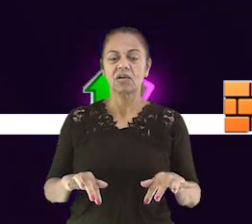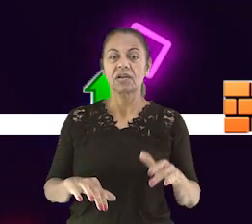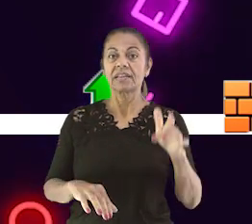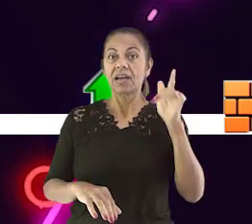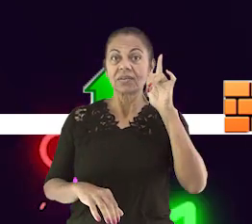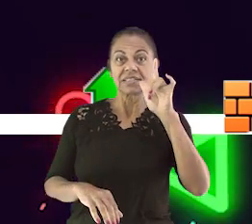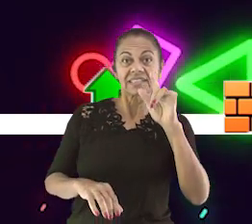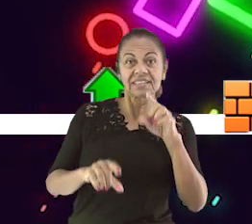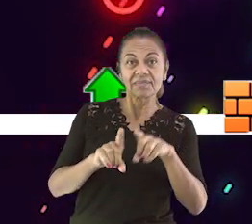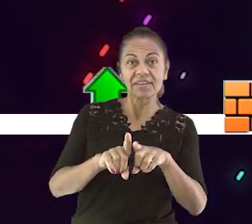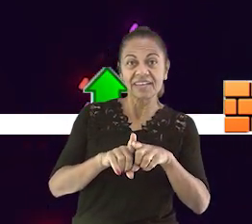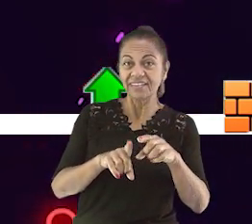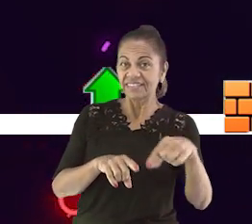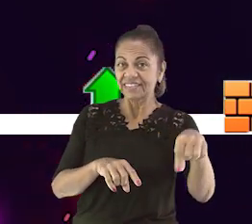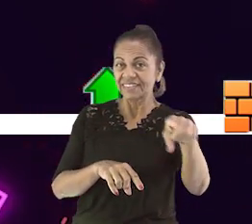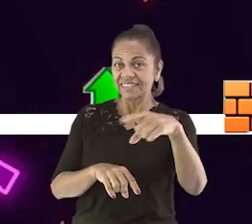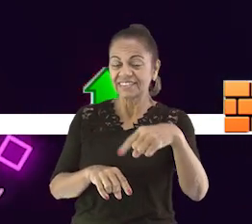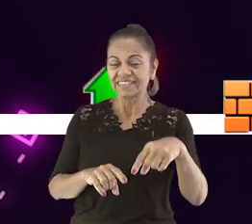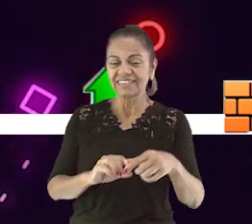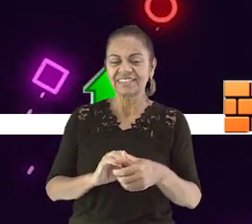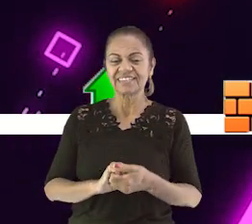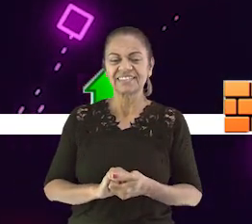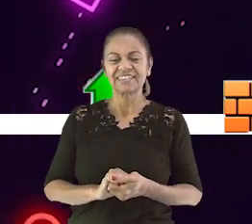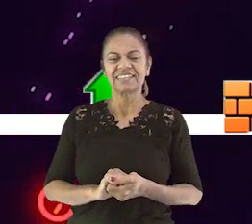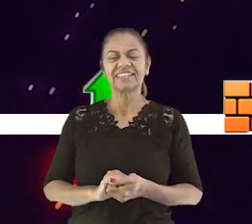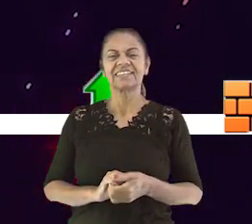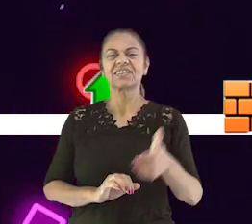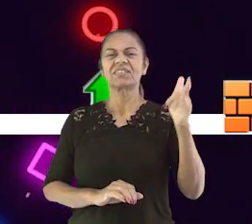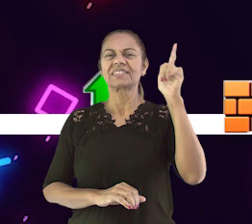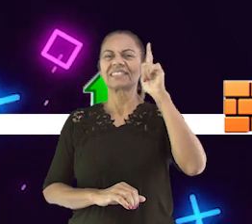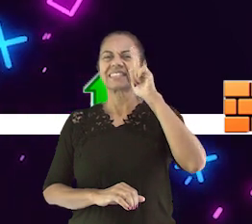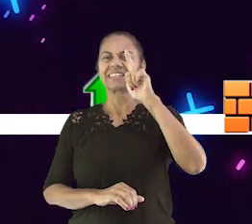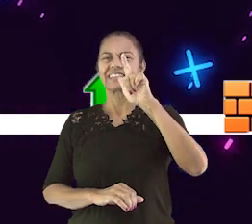Pra fechar. Vamos lá. Você tá conseguindo também?